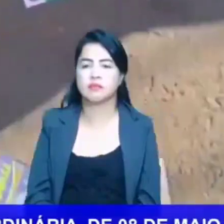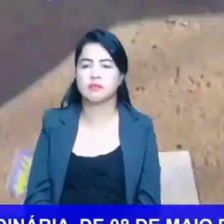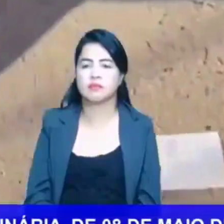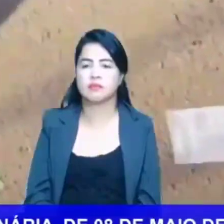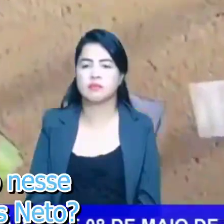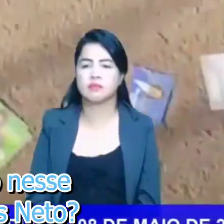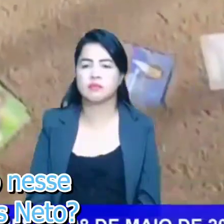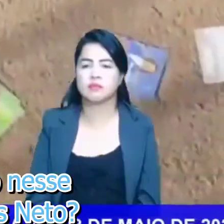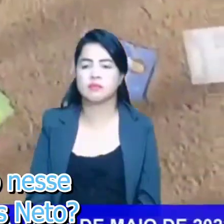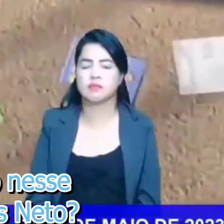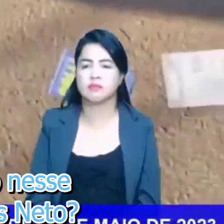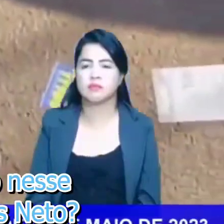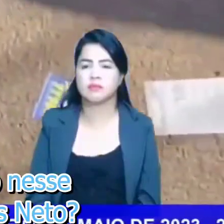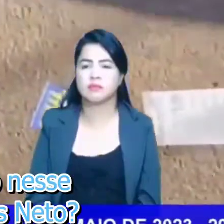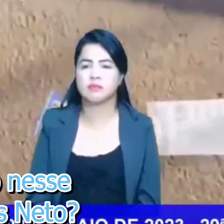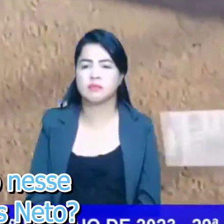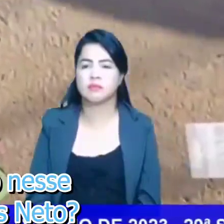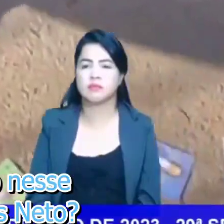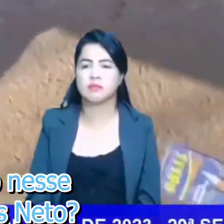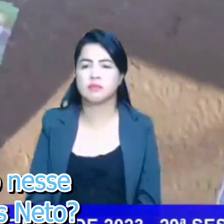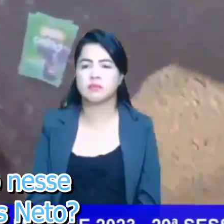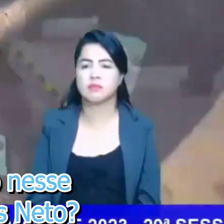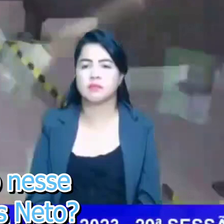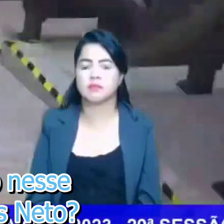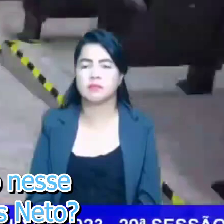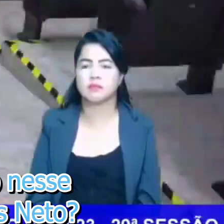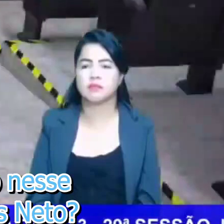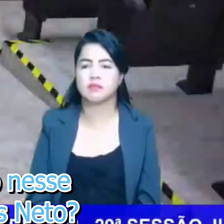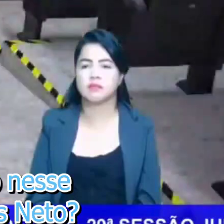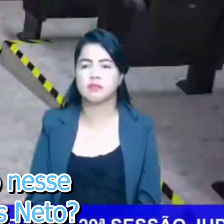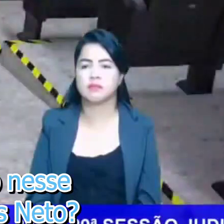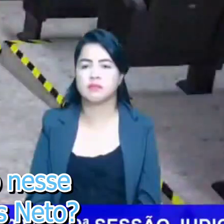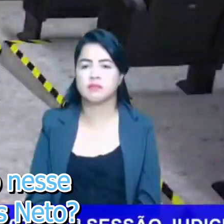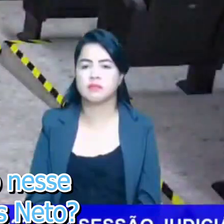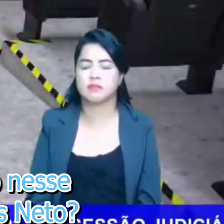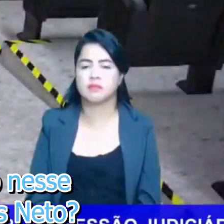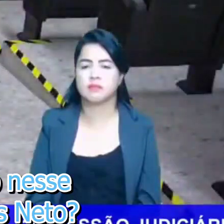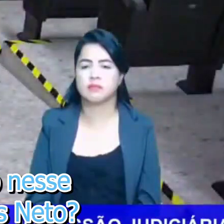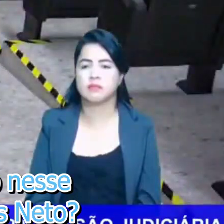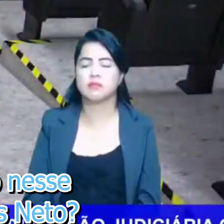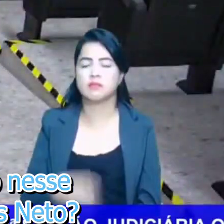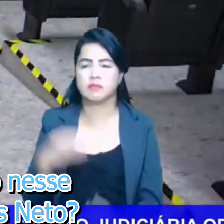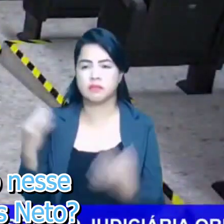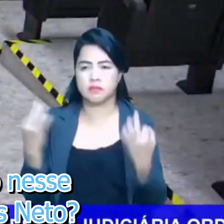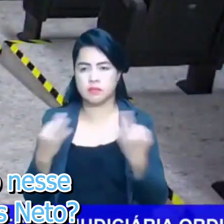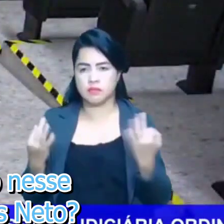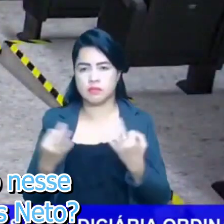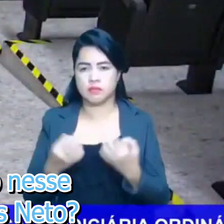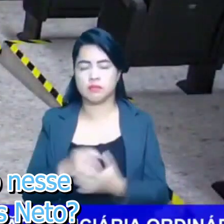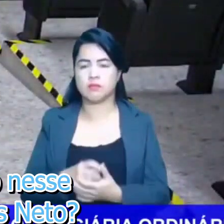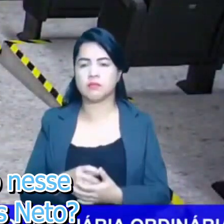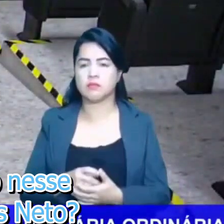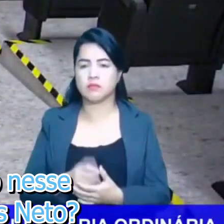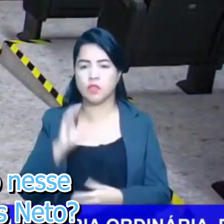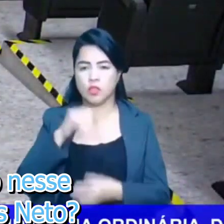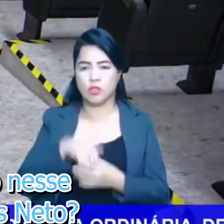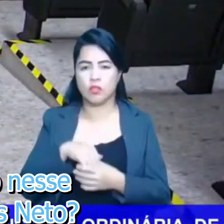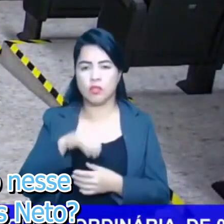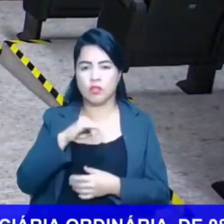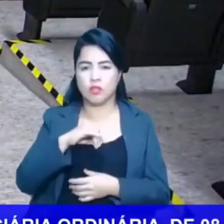Perfeito. Então eu vejo elementos aí para condenação nesse caso específico. Perfeito. Imagina, então, como vota a juiz Matias